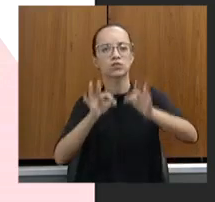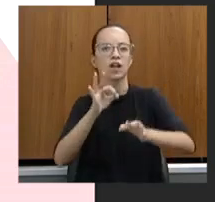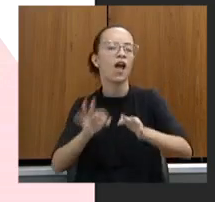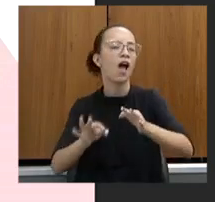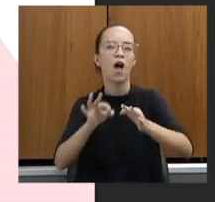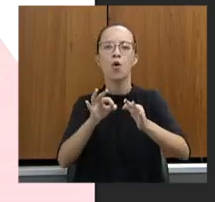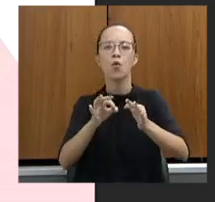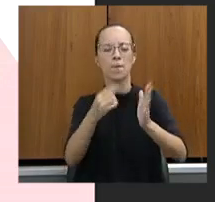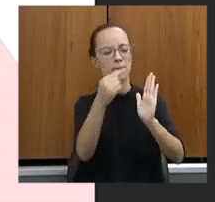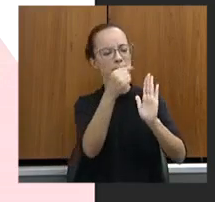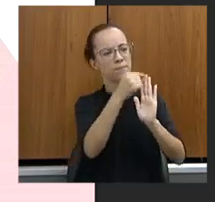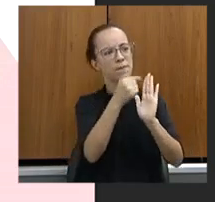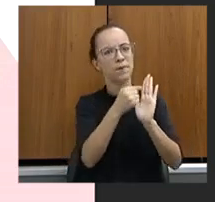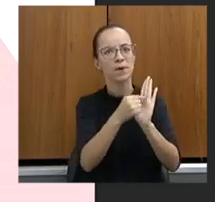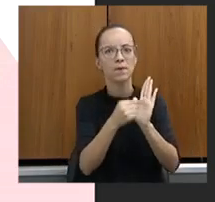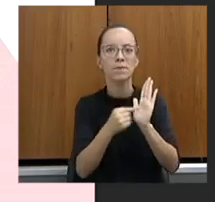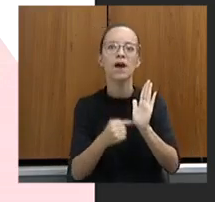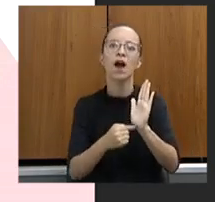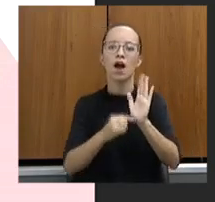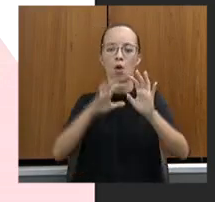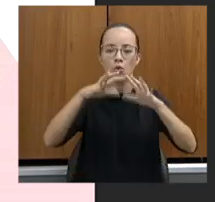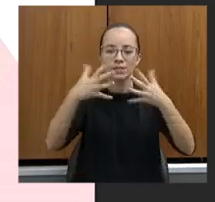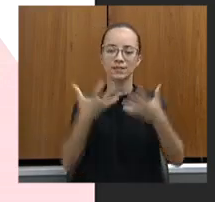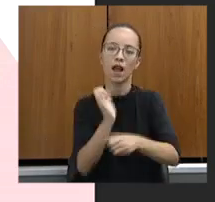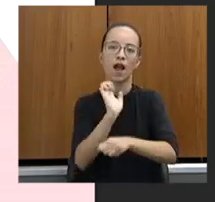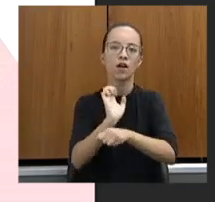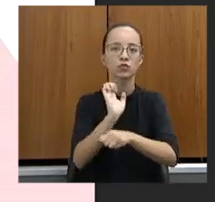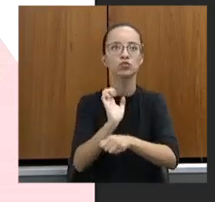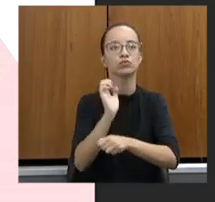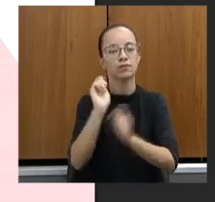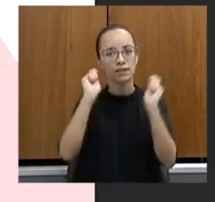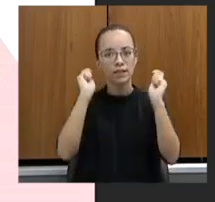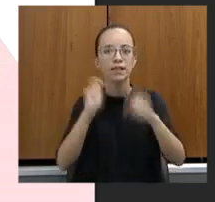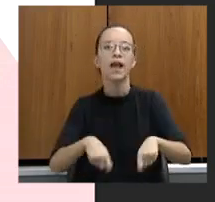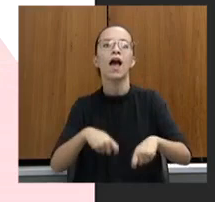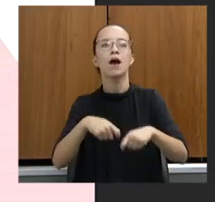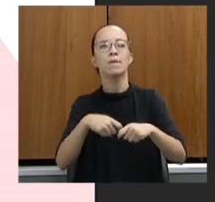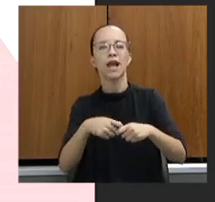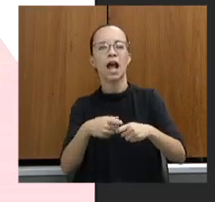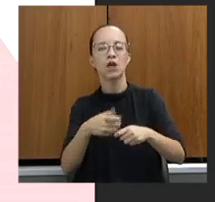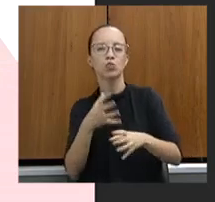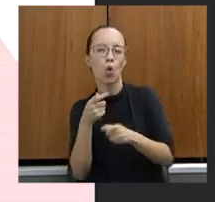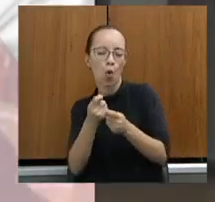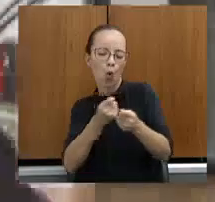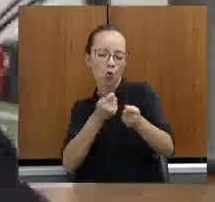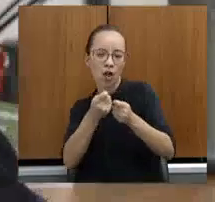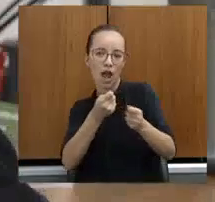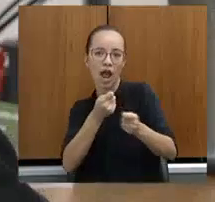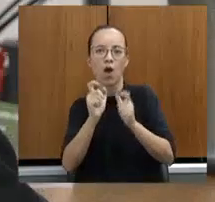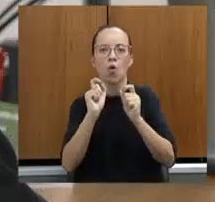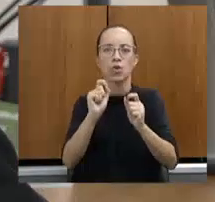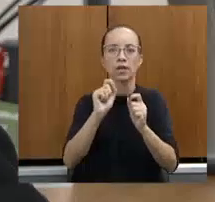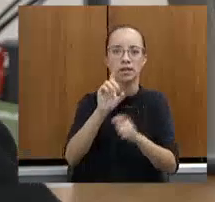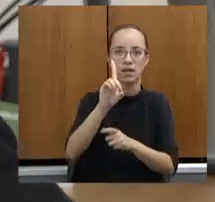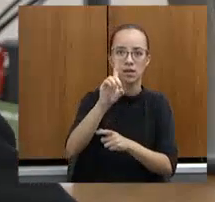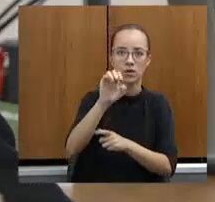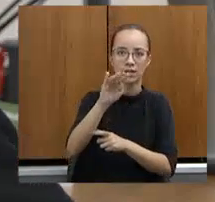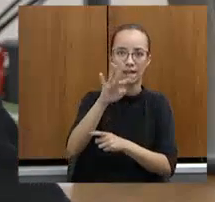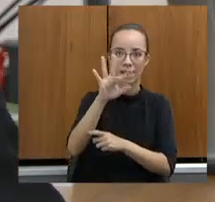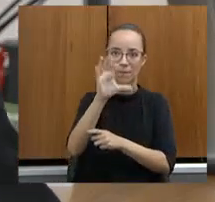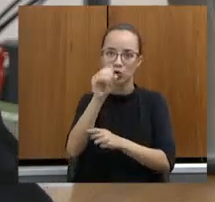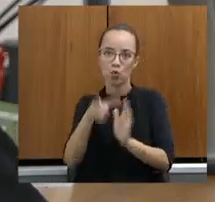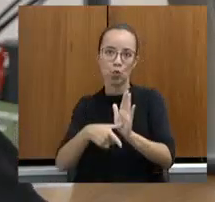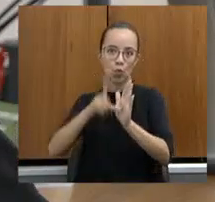porque tem trazido ao estado a possibilidade de equacionar seus déficits seus débitos é anteriores